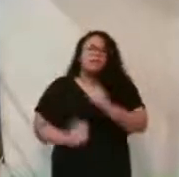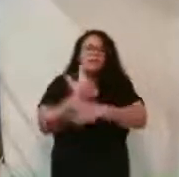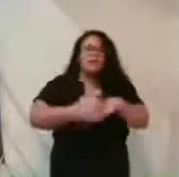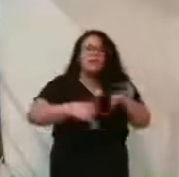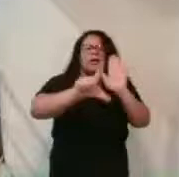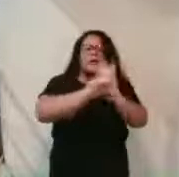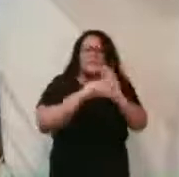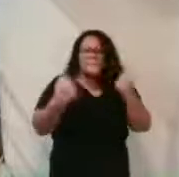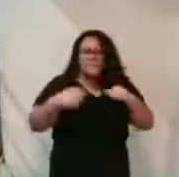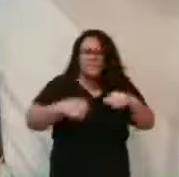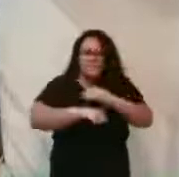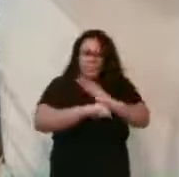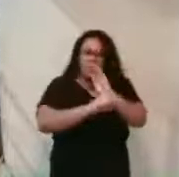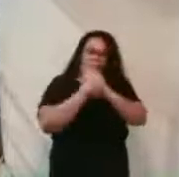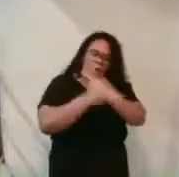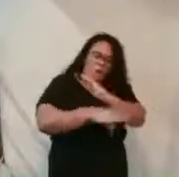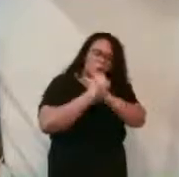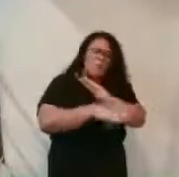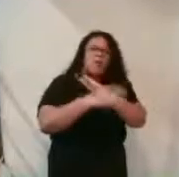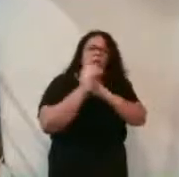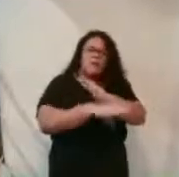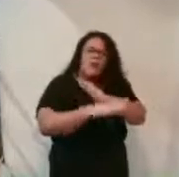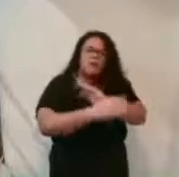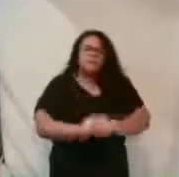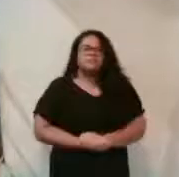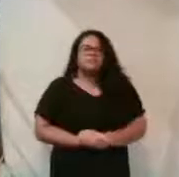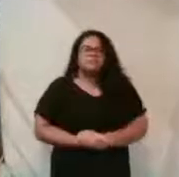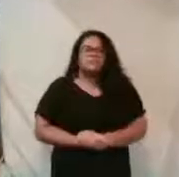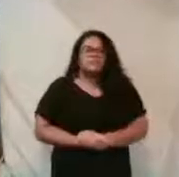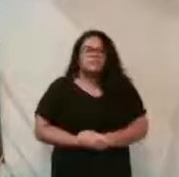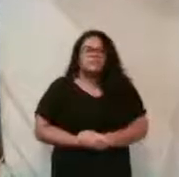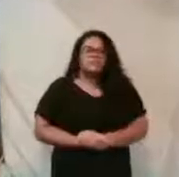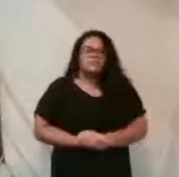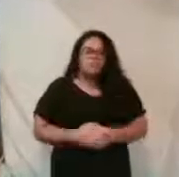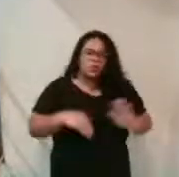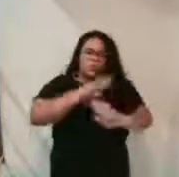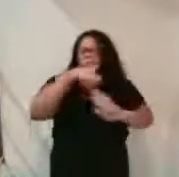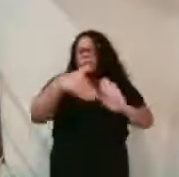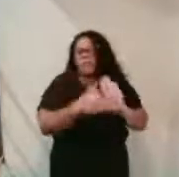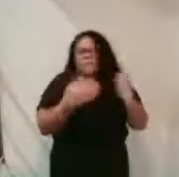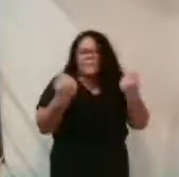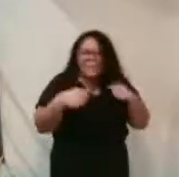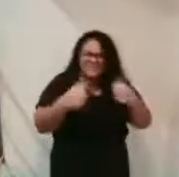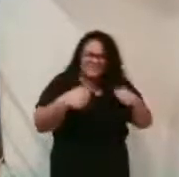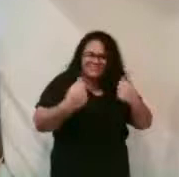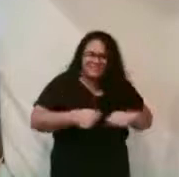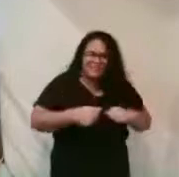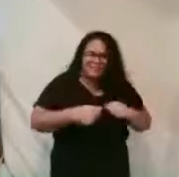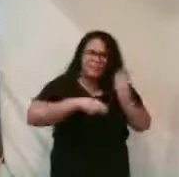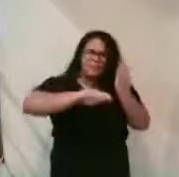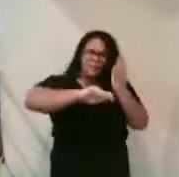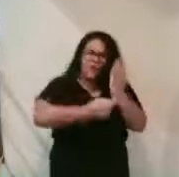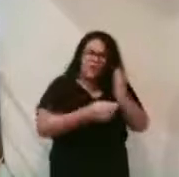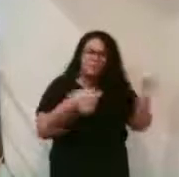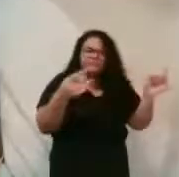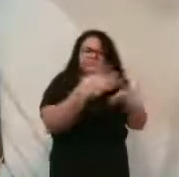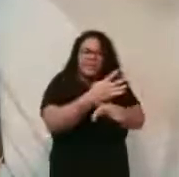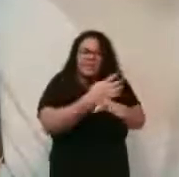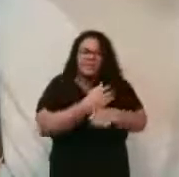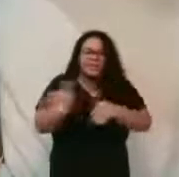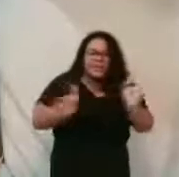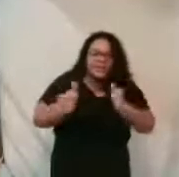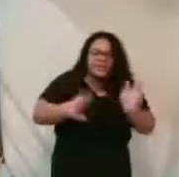esse prazo, os prefeitos se reúnem, via sua associação, aqui em Pernambuco era a MUP, pressionavam os deputados federais,